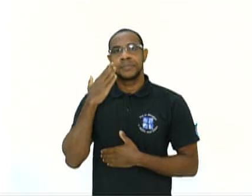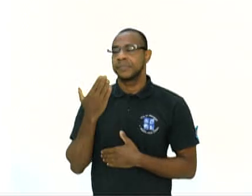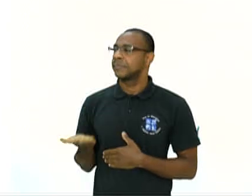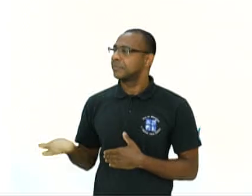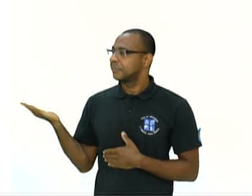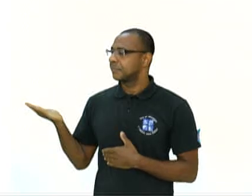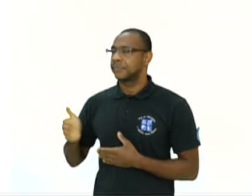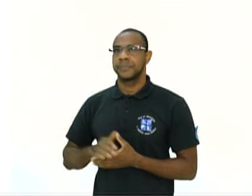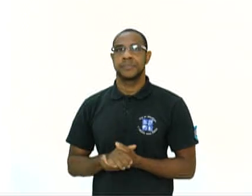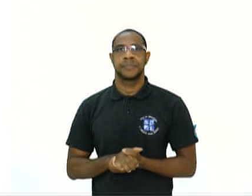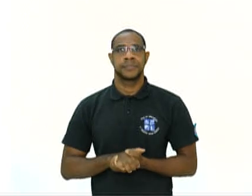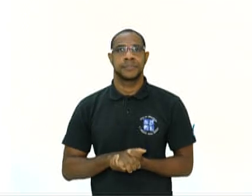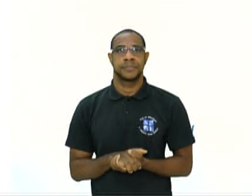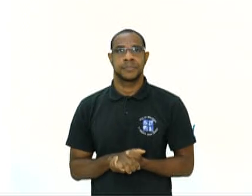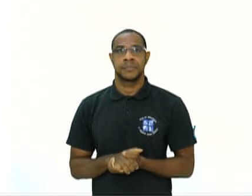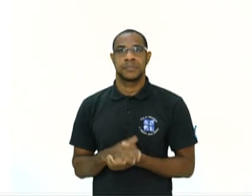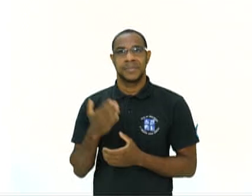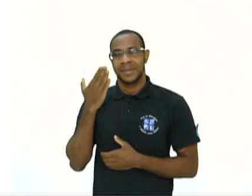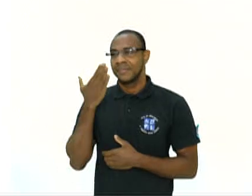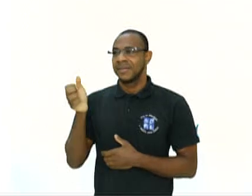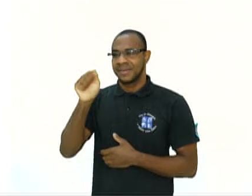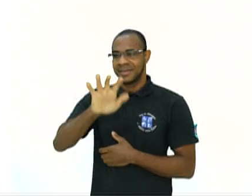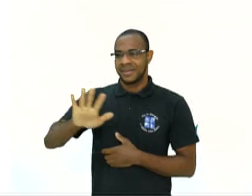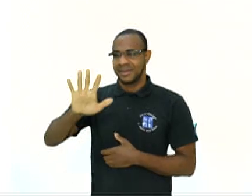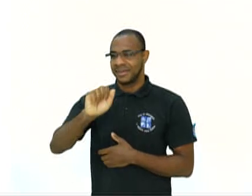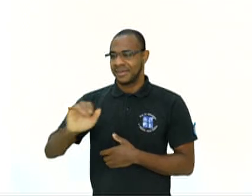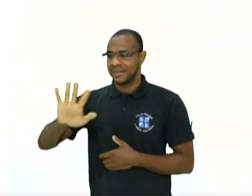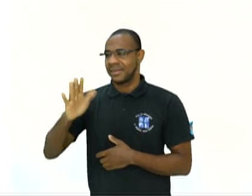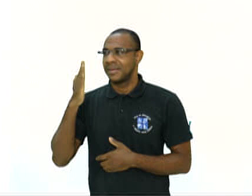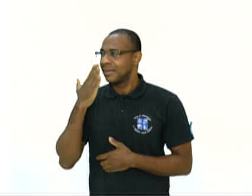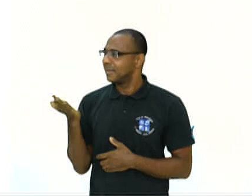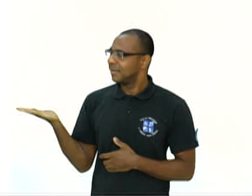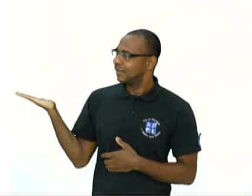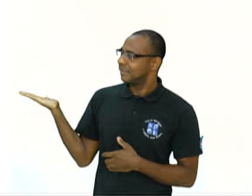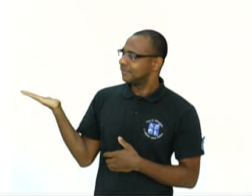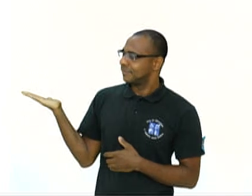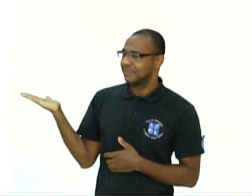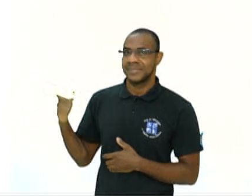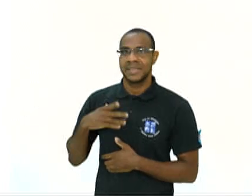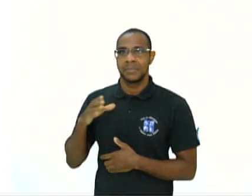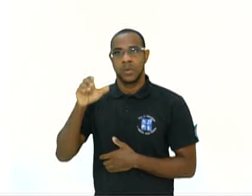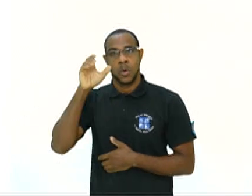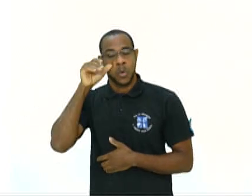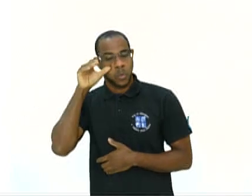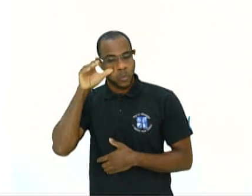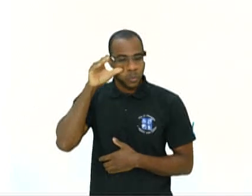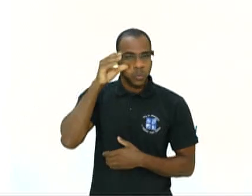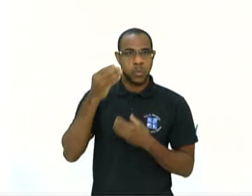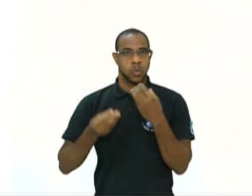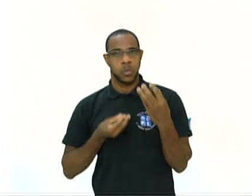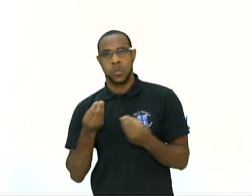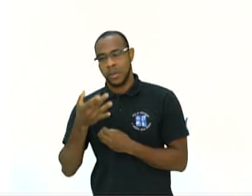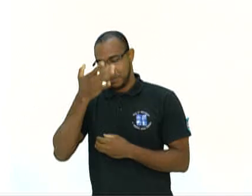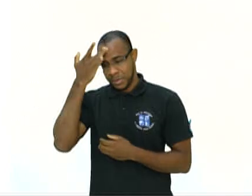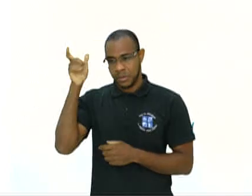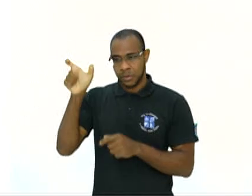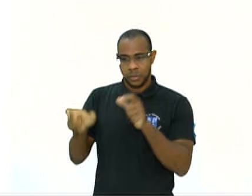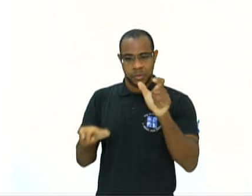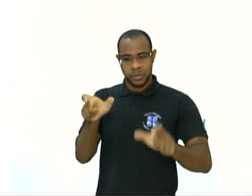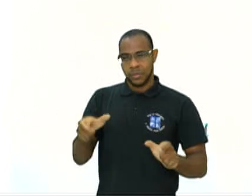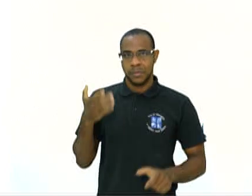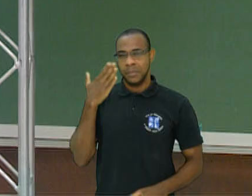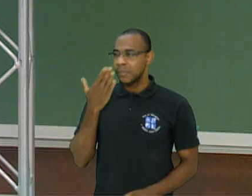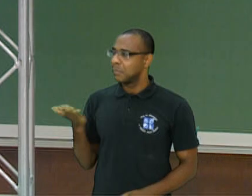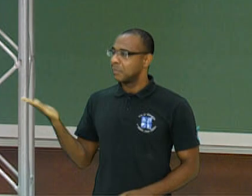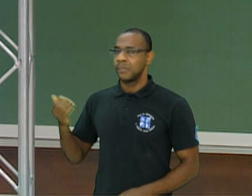Curiosity about these people. Observem as fotos que nós temos aqui e temos algumas curiosidades sobre tais pessoas. A primeira que